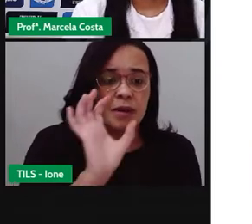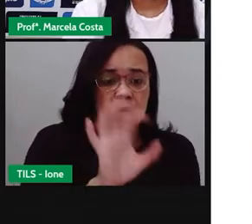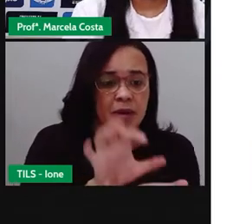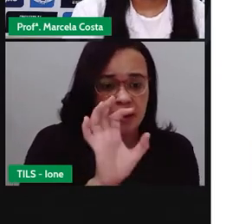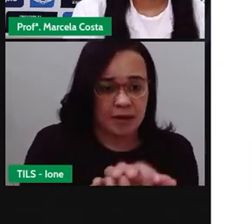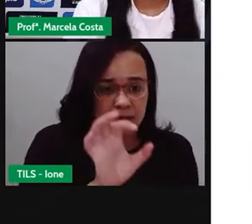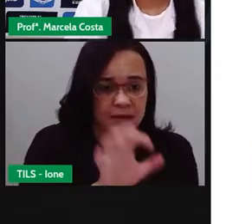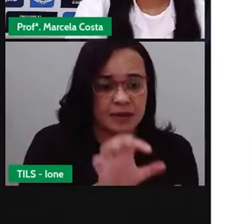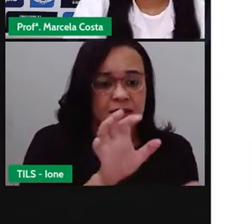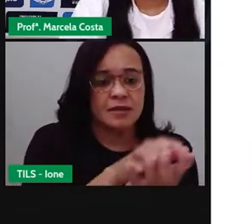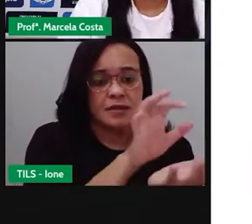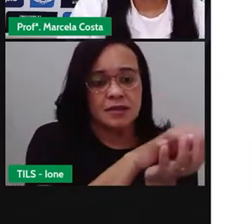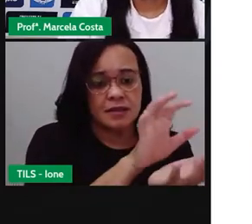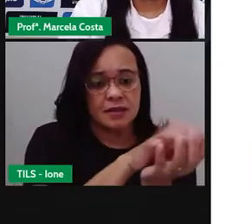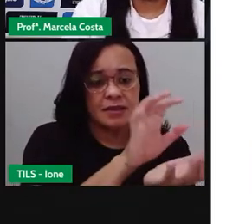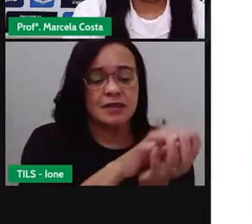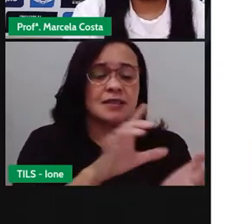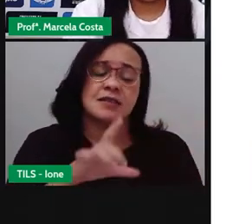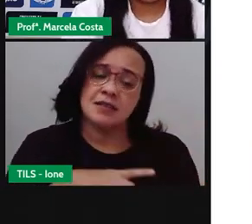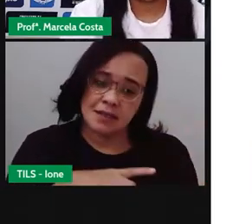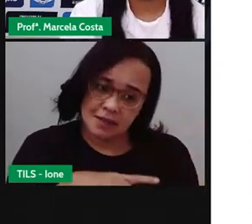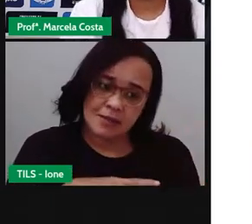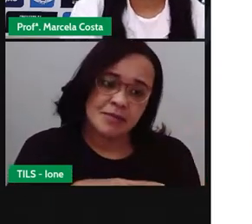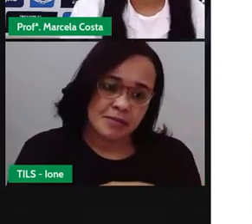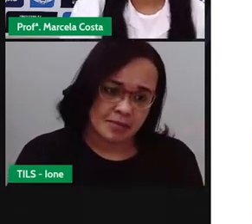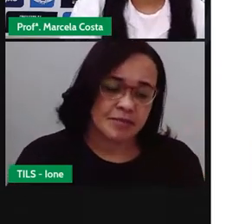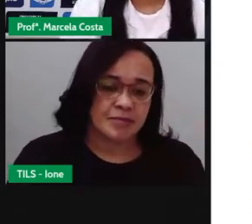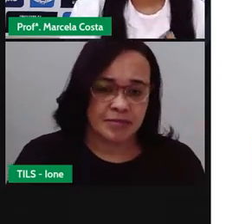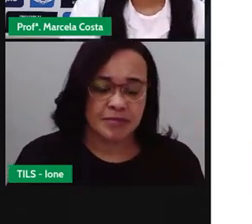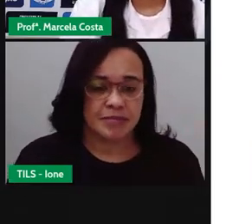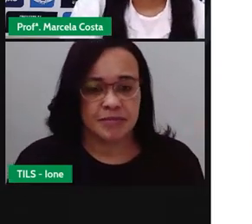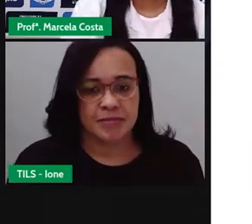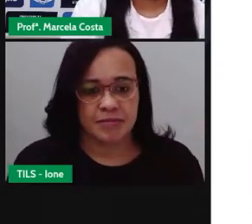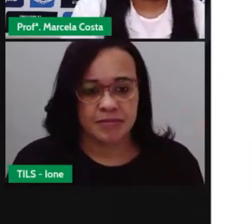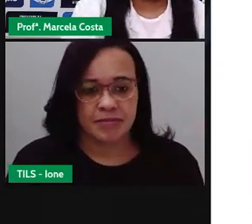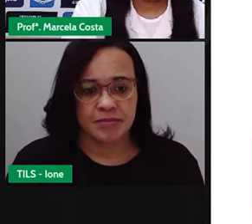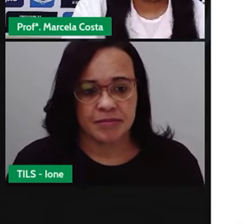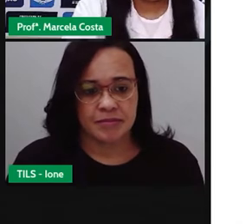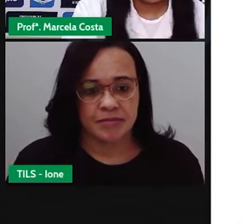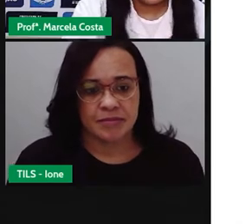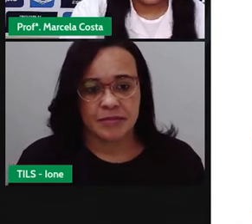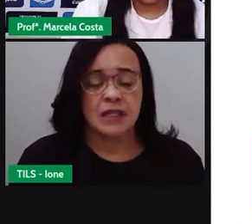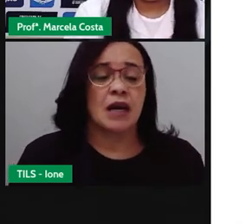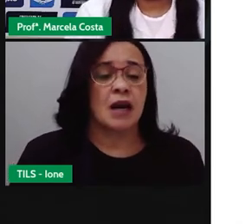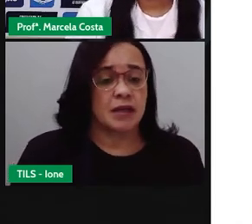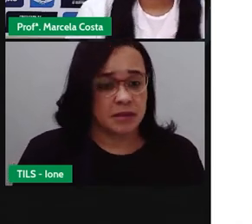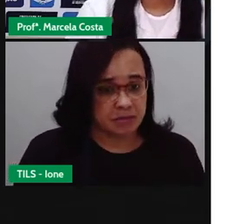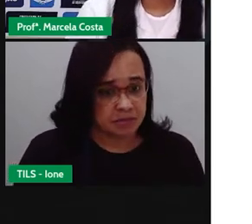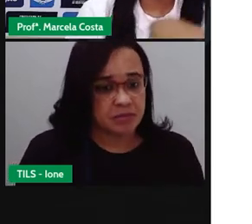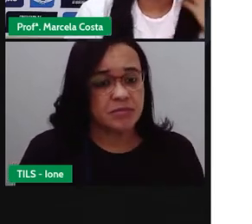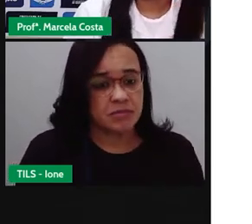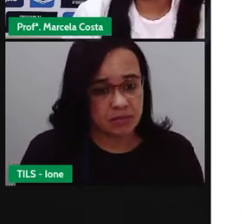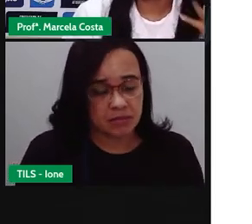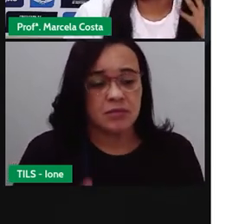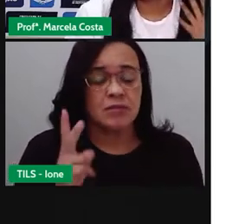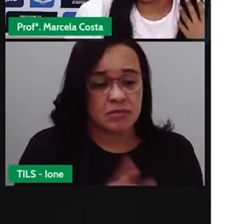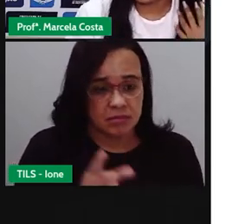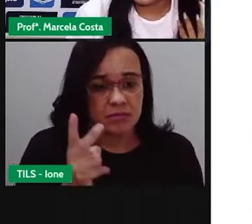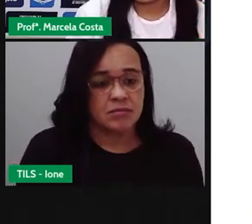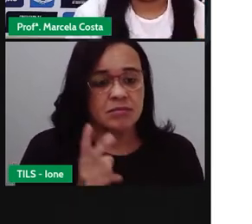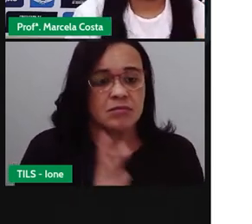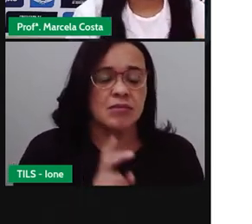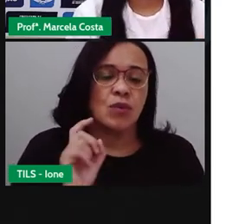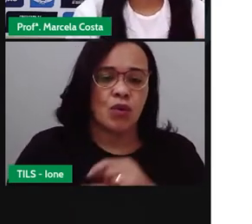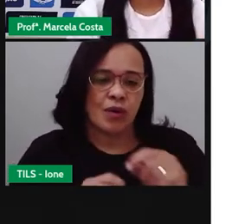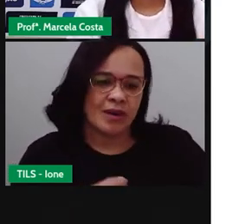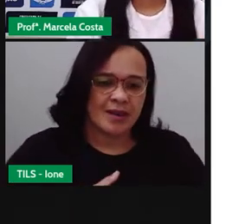E é uma dança que está muito presente nos festejos juninos, como a gente já viu na aula